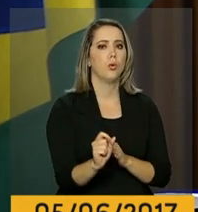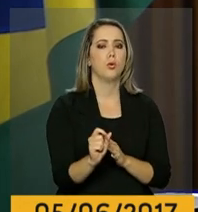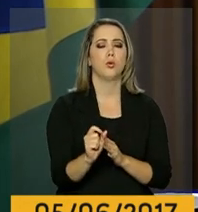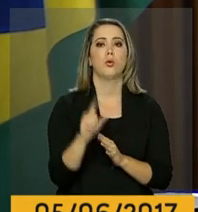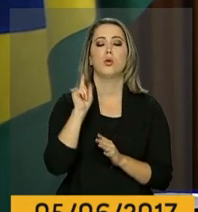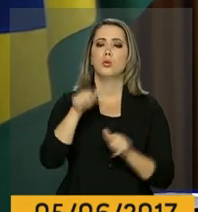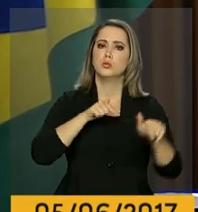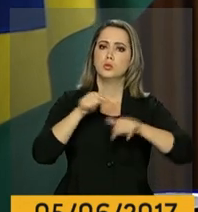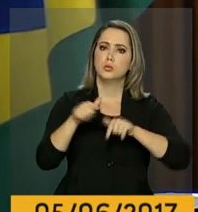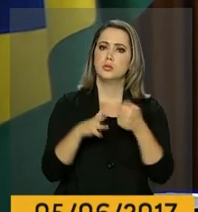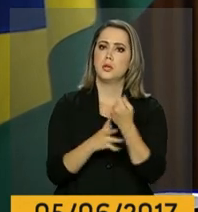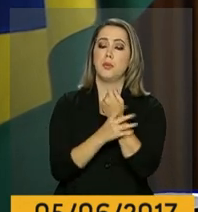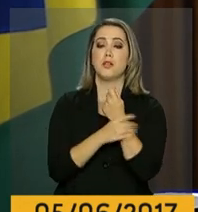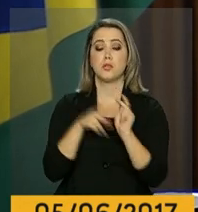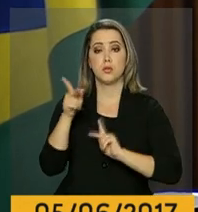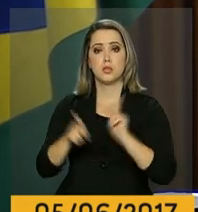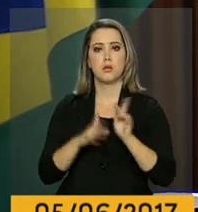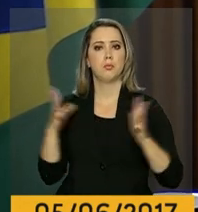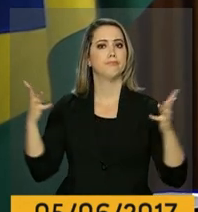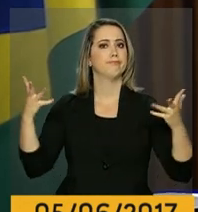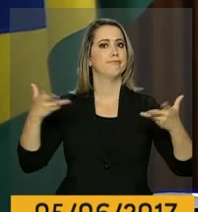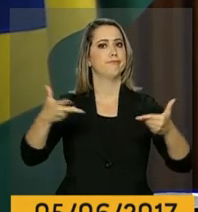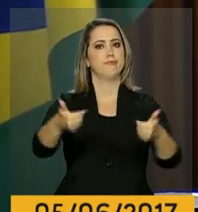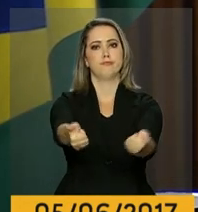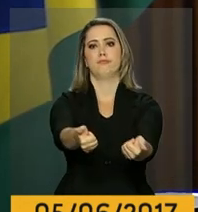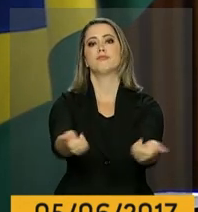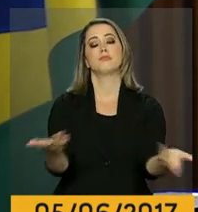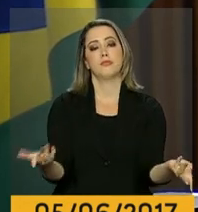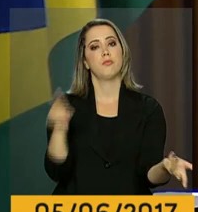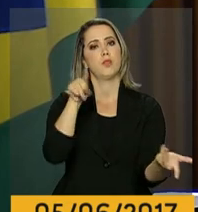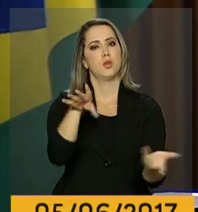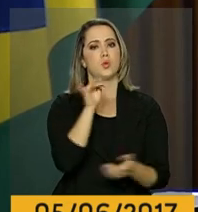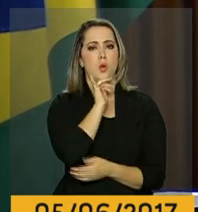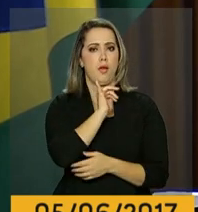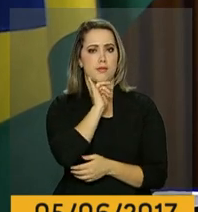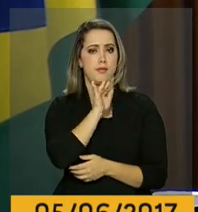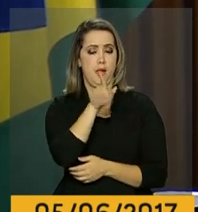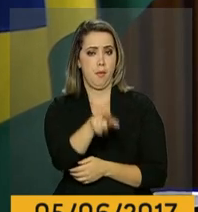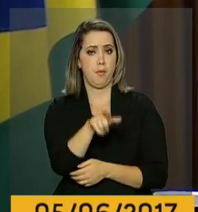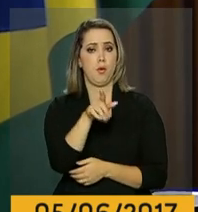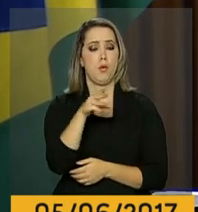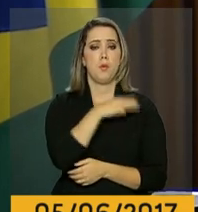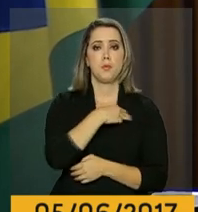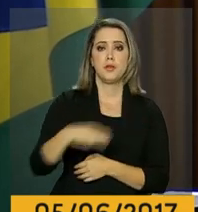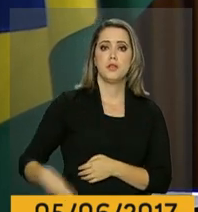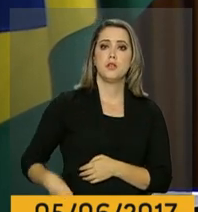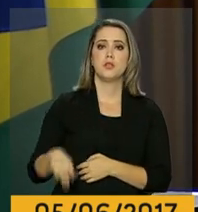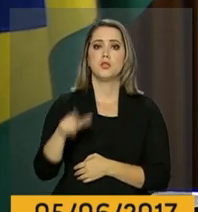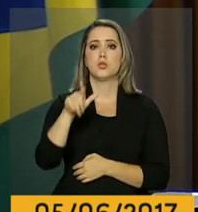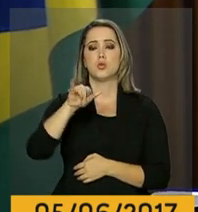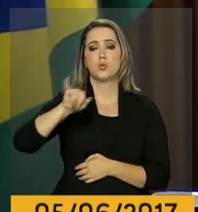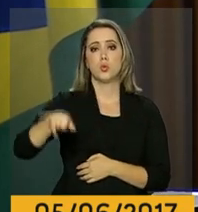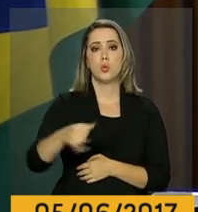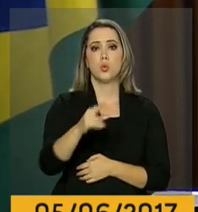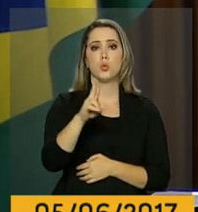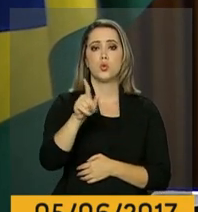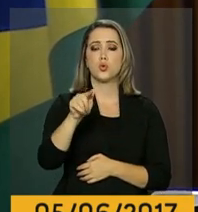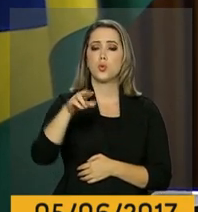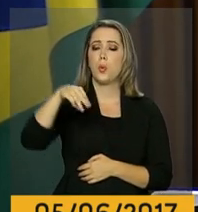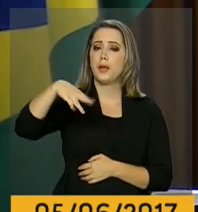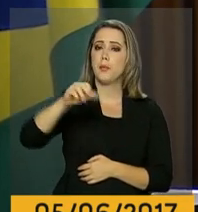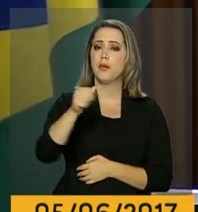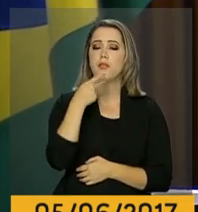relativa à segurança pública muito eficiente Basta dar um exemplo que o ministro jungman me passou de um presídio que havia havia 1000